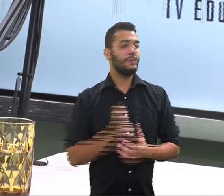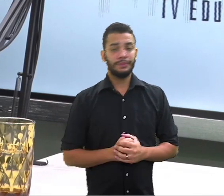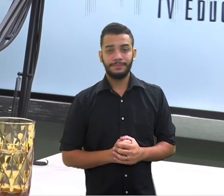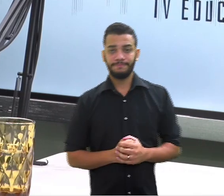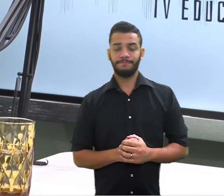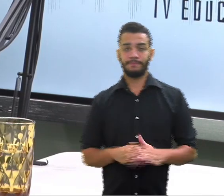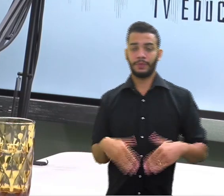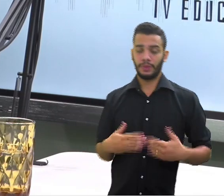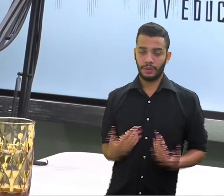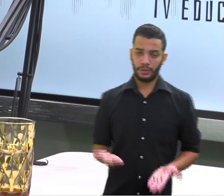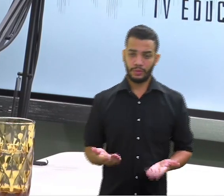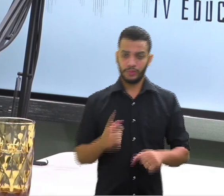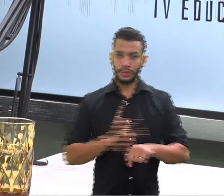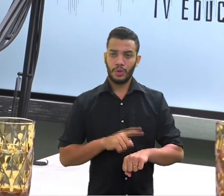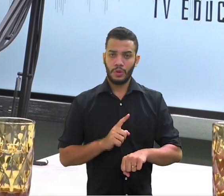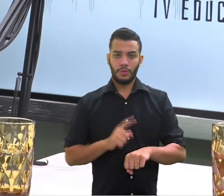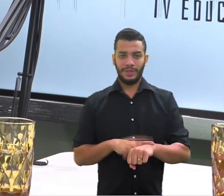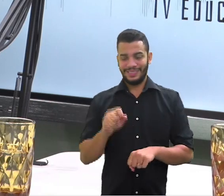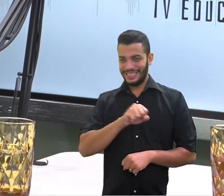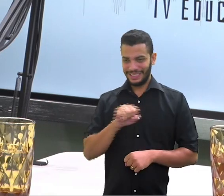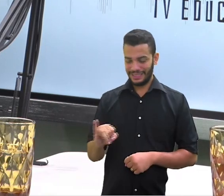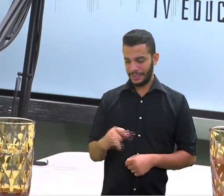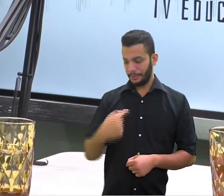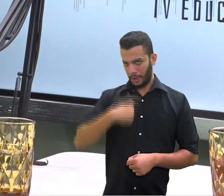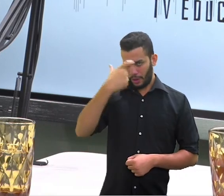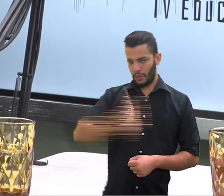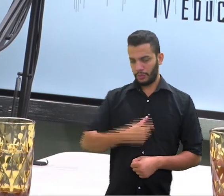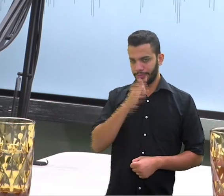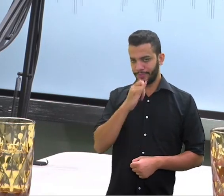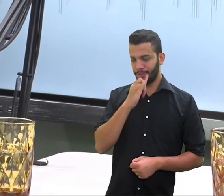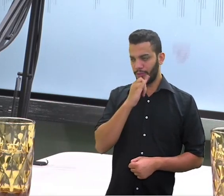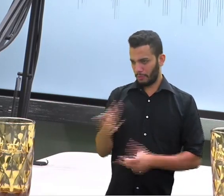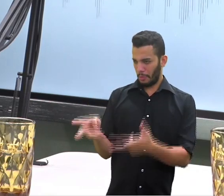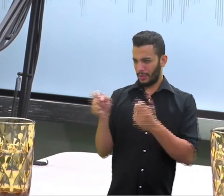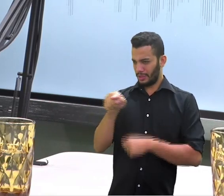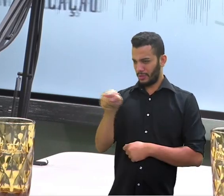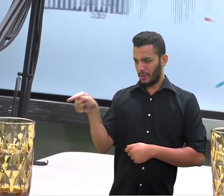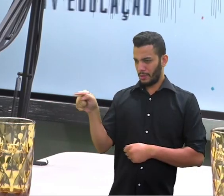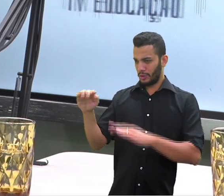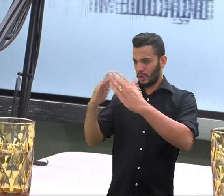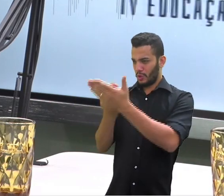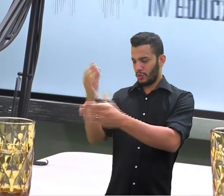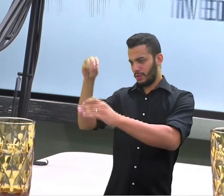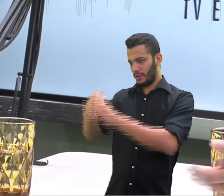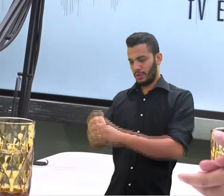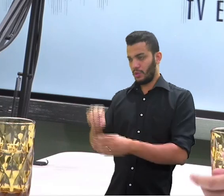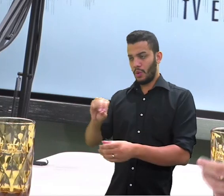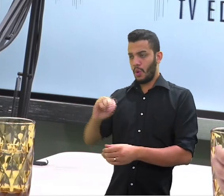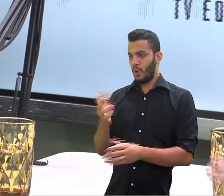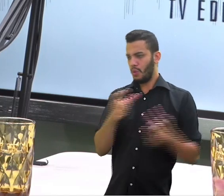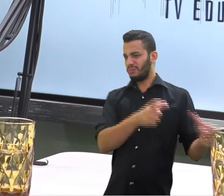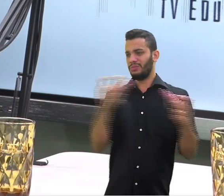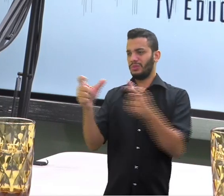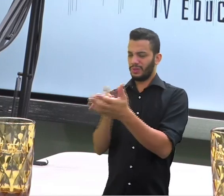sua imagem, na sua profissão, isso é um tipo de violência. Onde as pessoas pensam que a violência é agressão, é um aluno jogar uma cadeira no